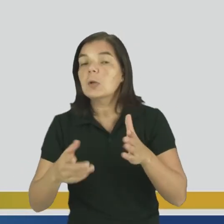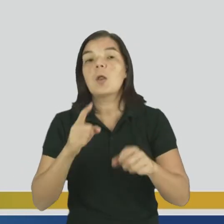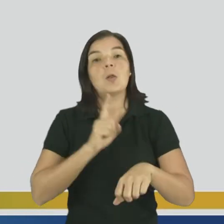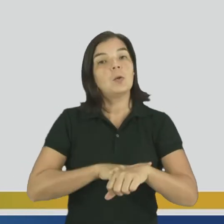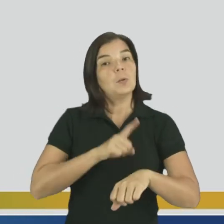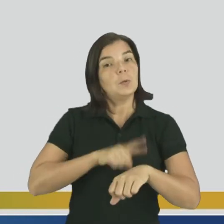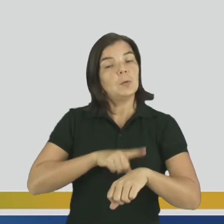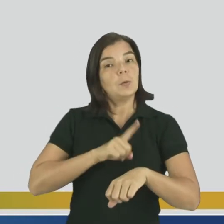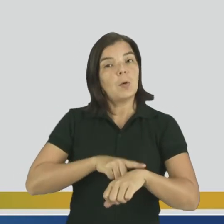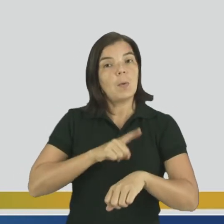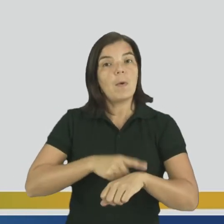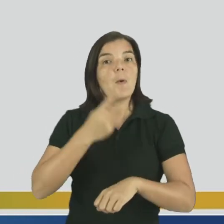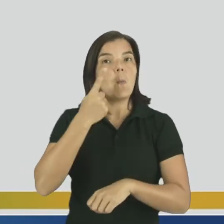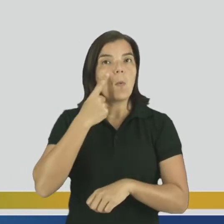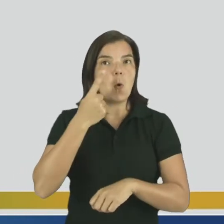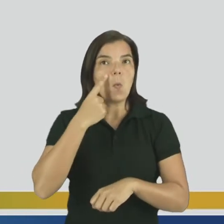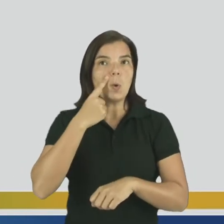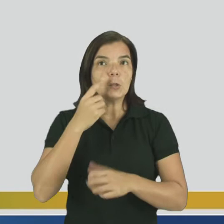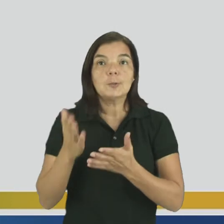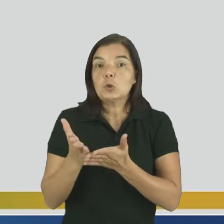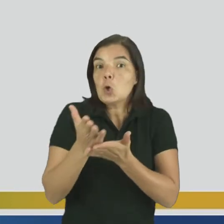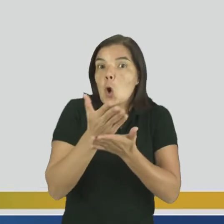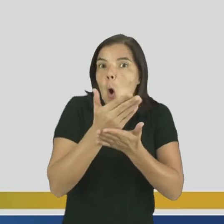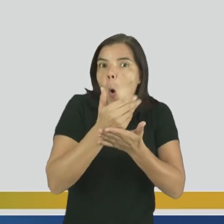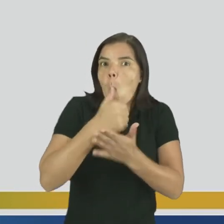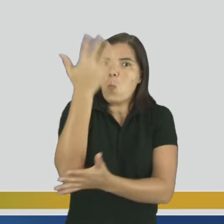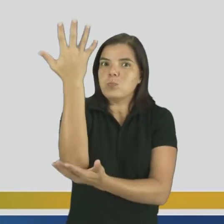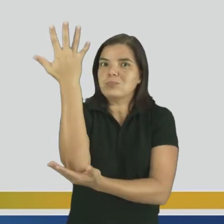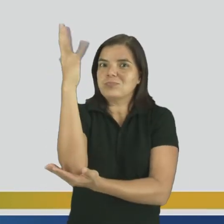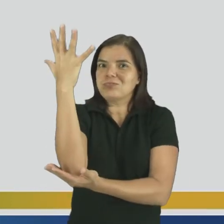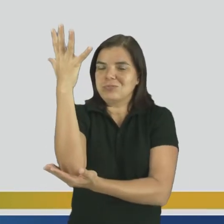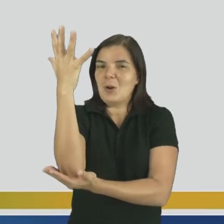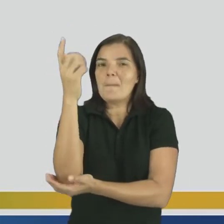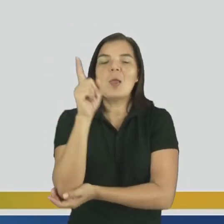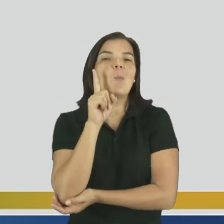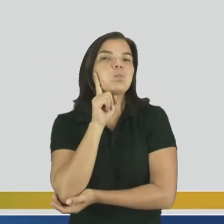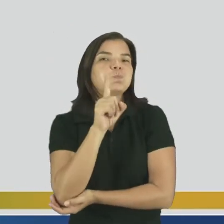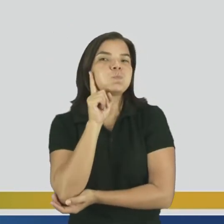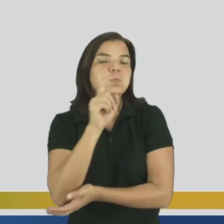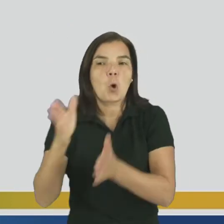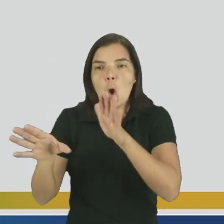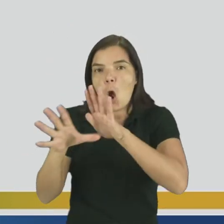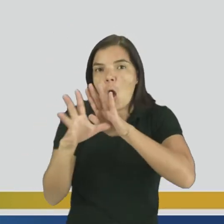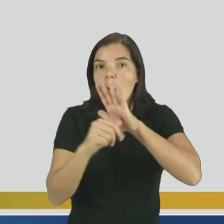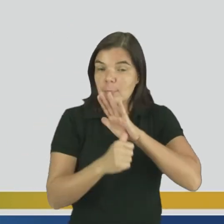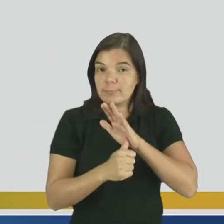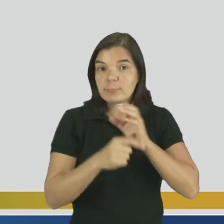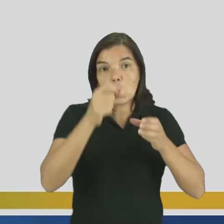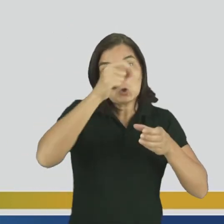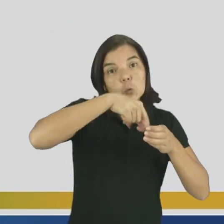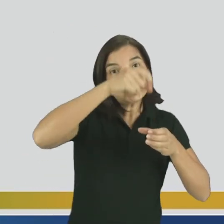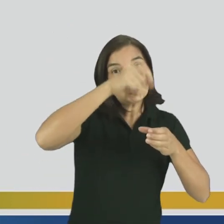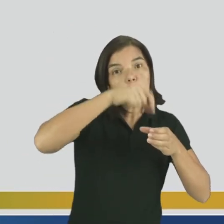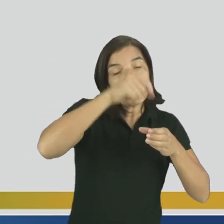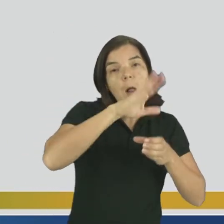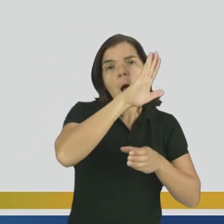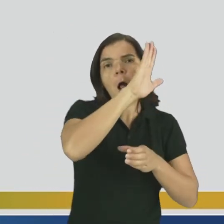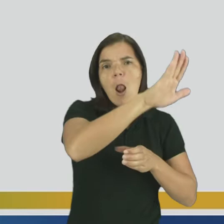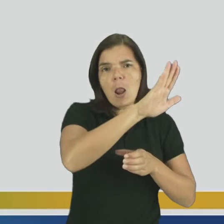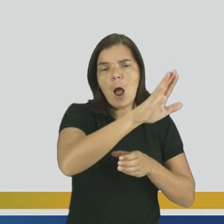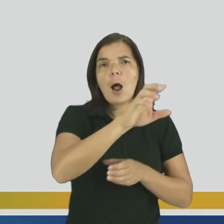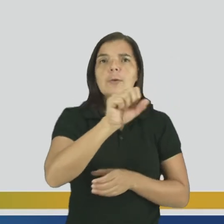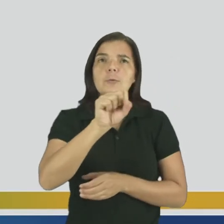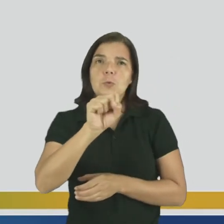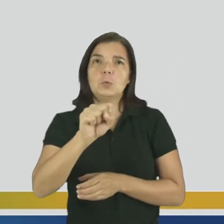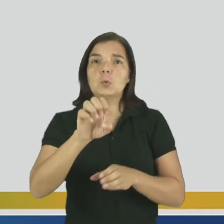em que nós vamos ter o roubo de mudas de seringueiras pelos ingleses, né, onde elas vão ser plantadas em plantations lá na região do